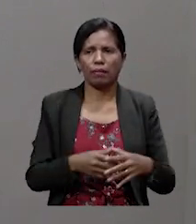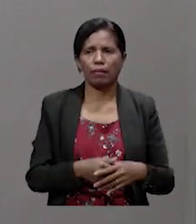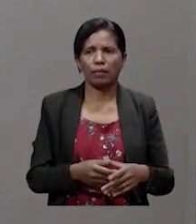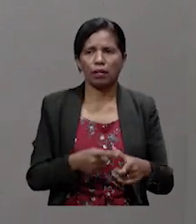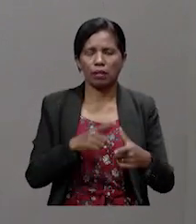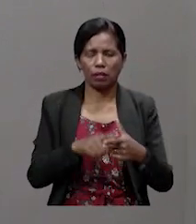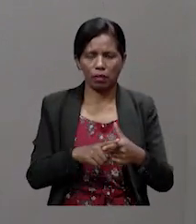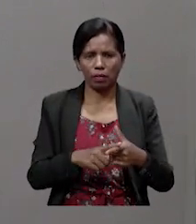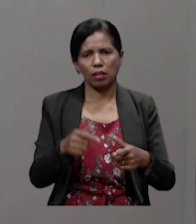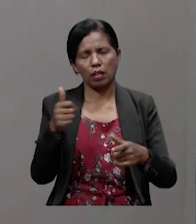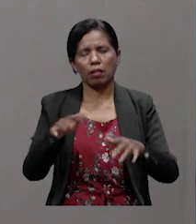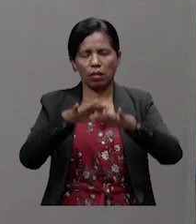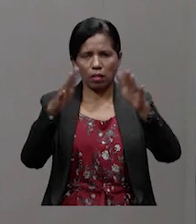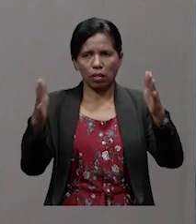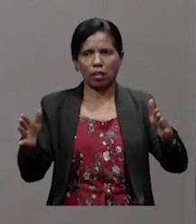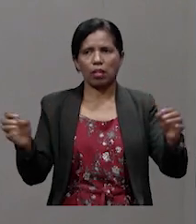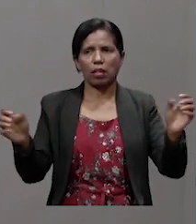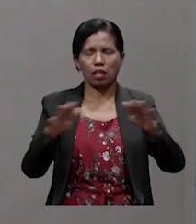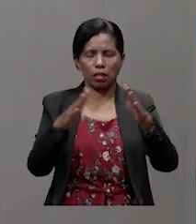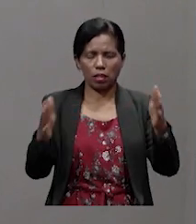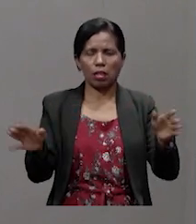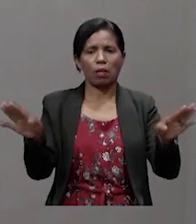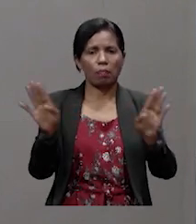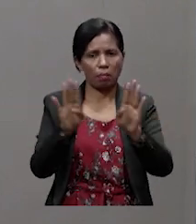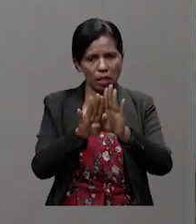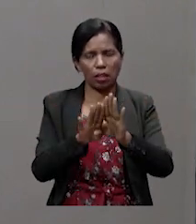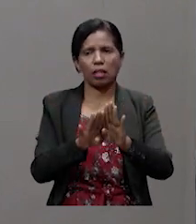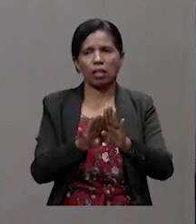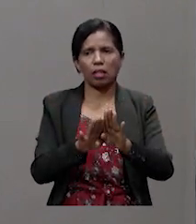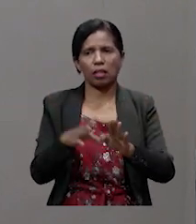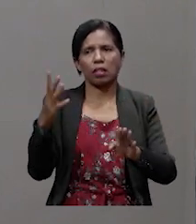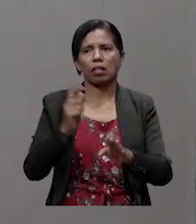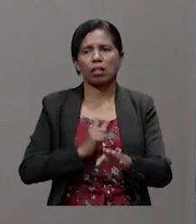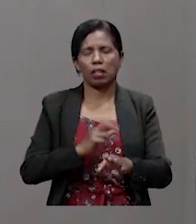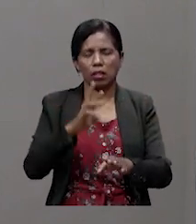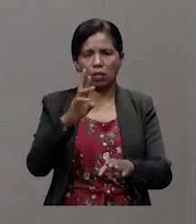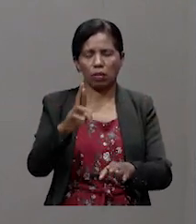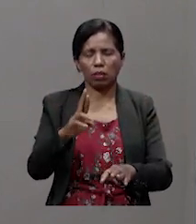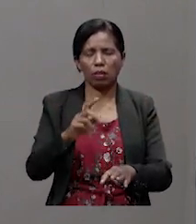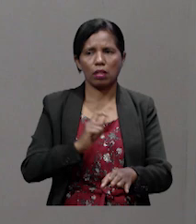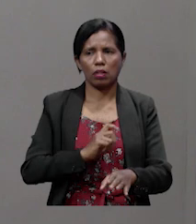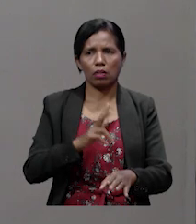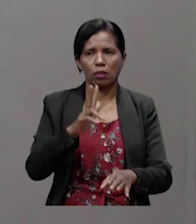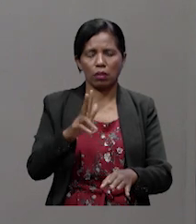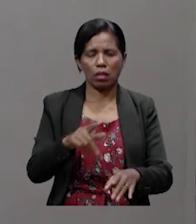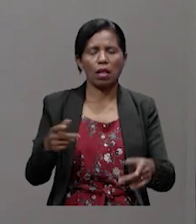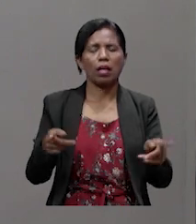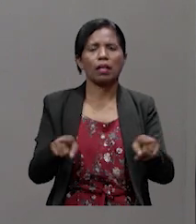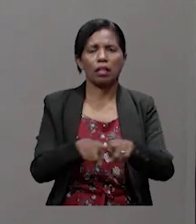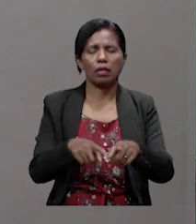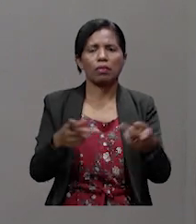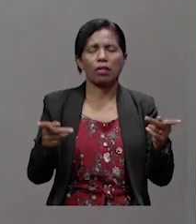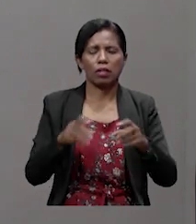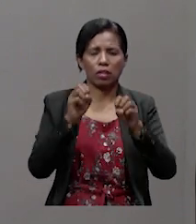Balu taca doni, mas ladun taca halu de dia, então... Tasi tolo ni hane sentia fali fatin soe foer.